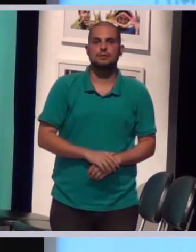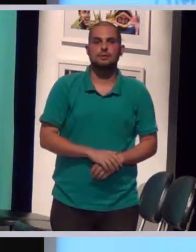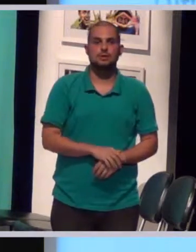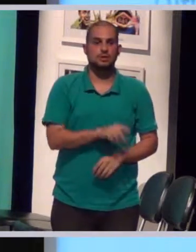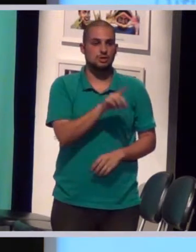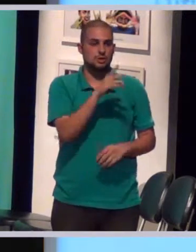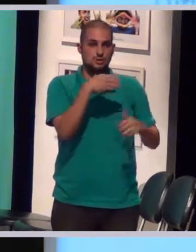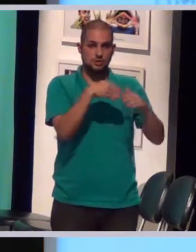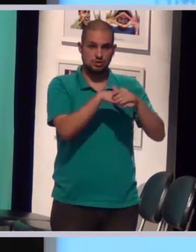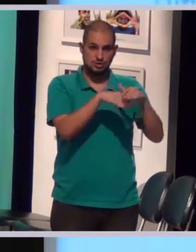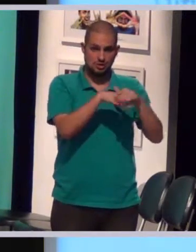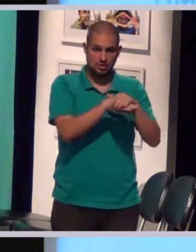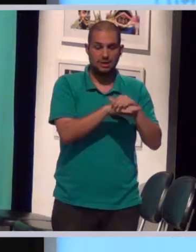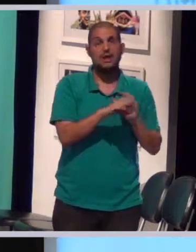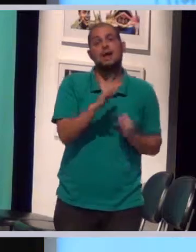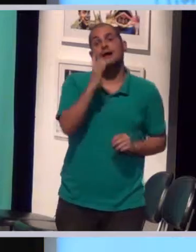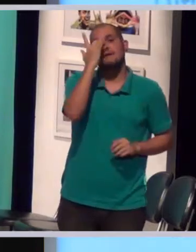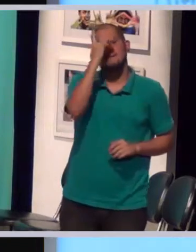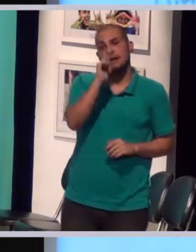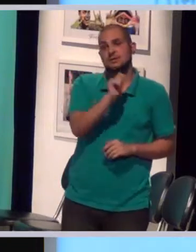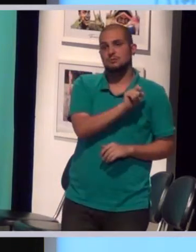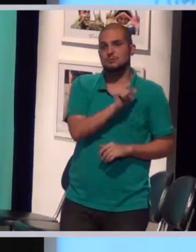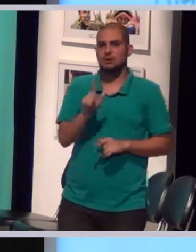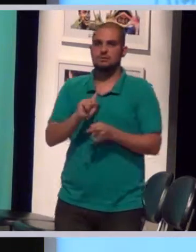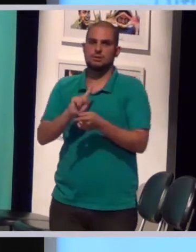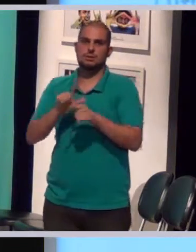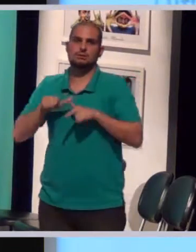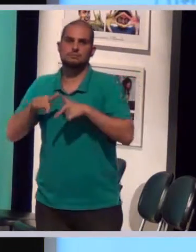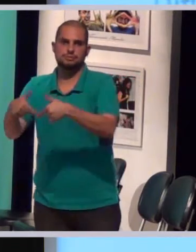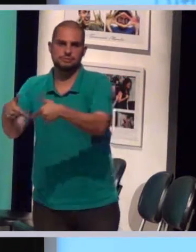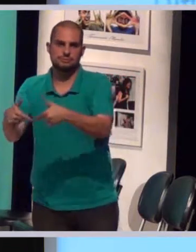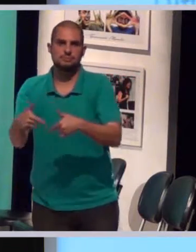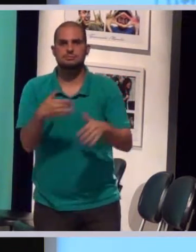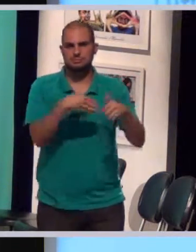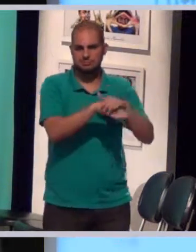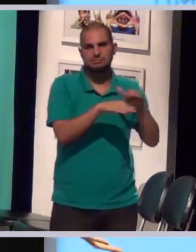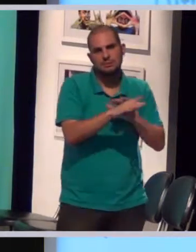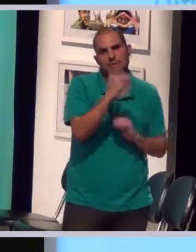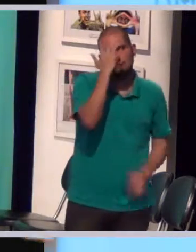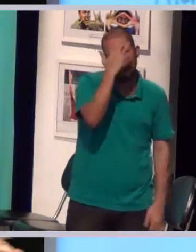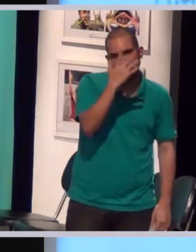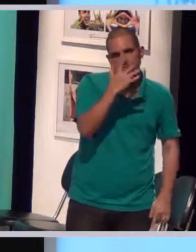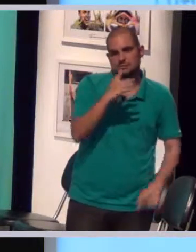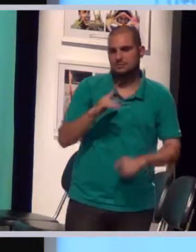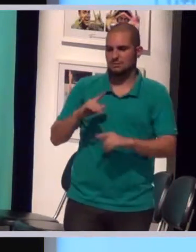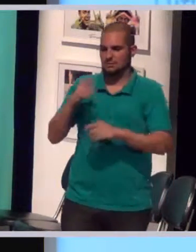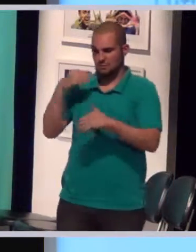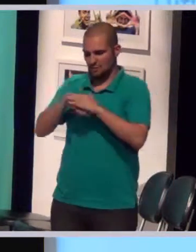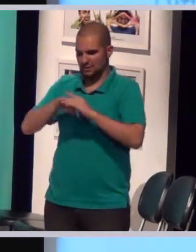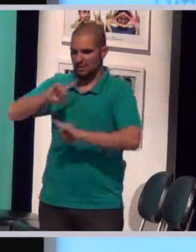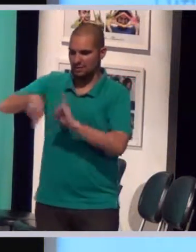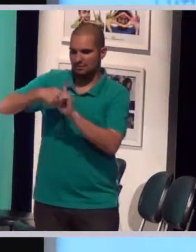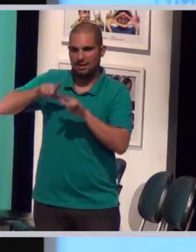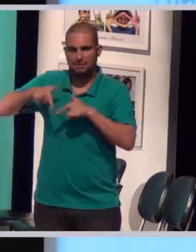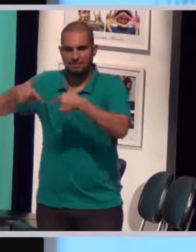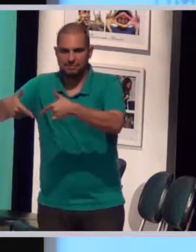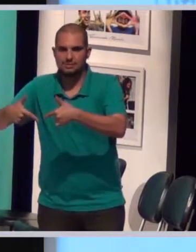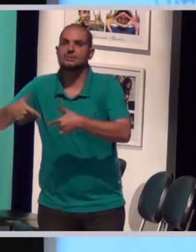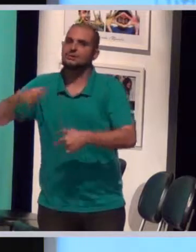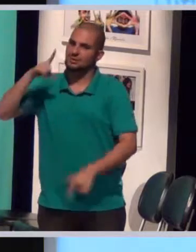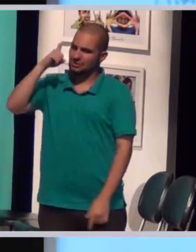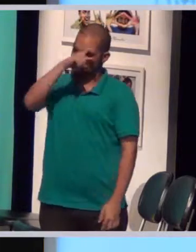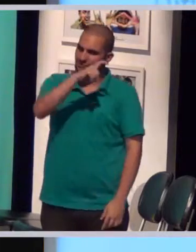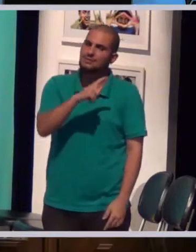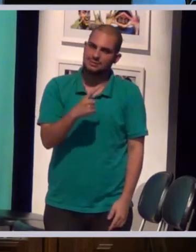mais fácil que ordem inversa. Só guardar as informações é mais fácil do que guardar e fazer mais alguma coisa com ela, né? Dá para entender